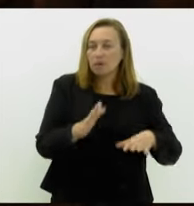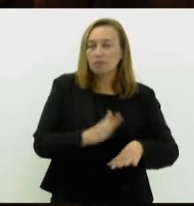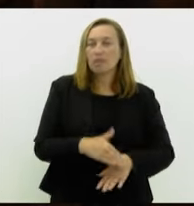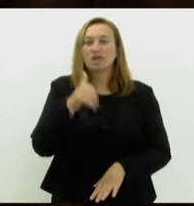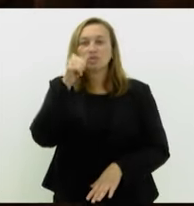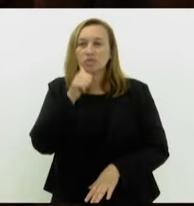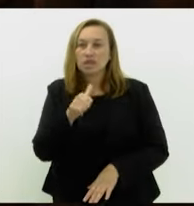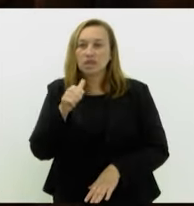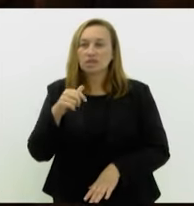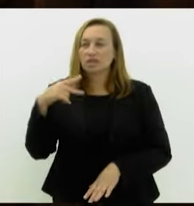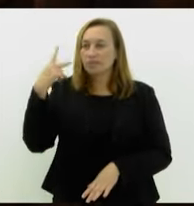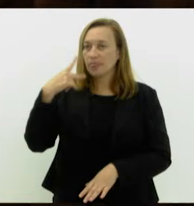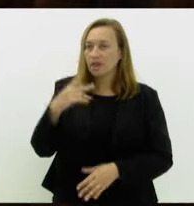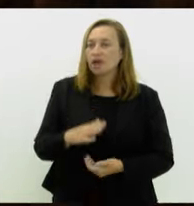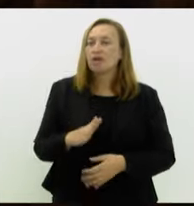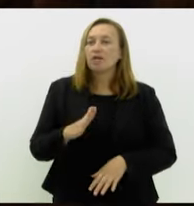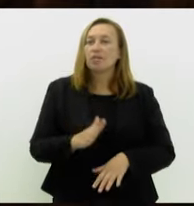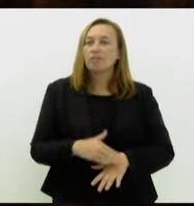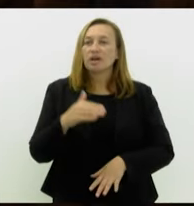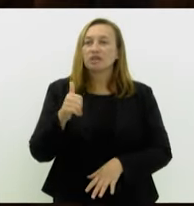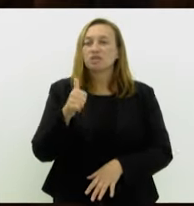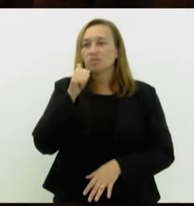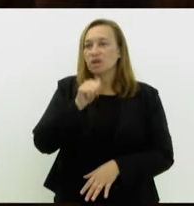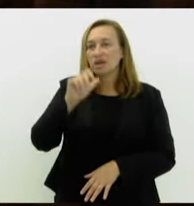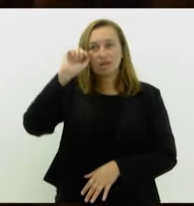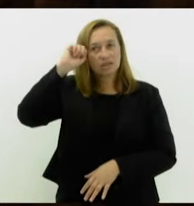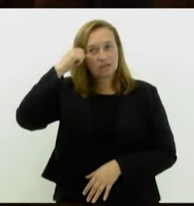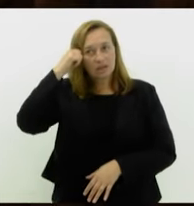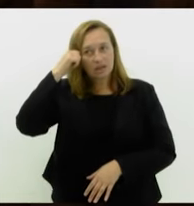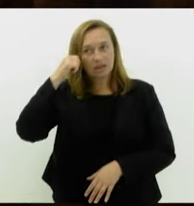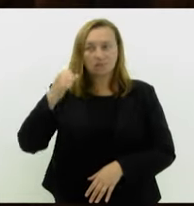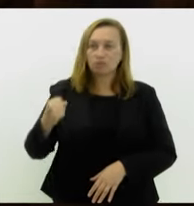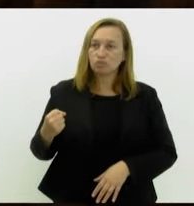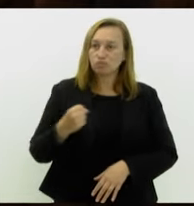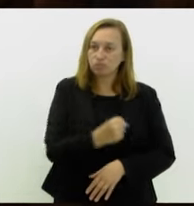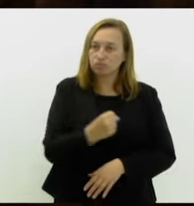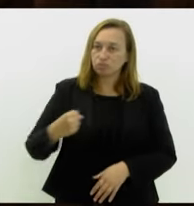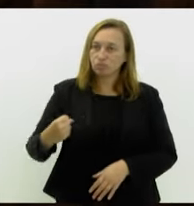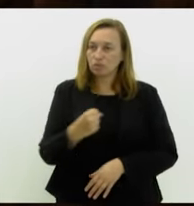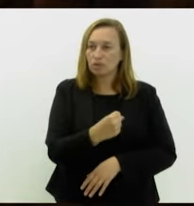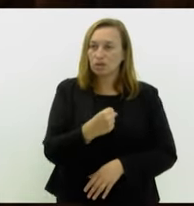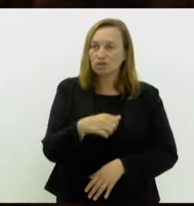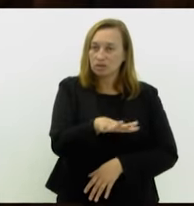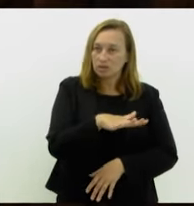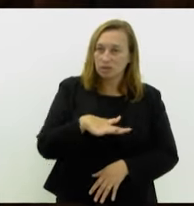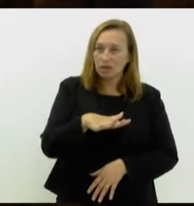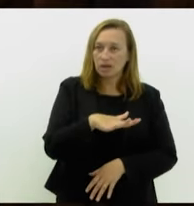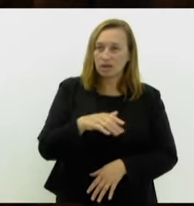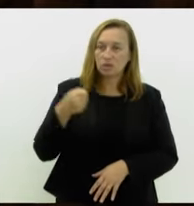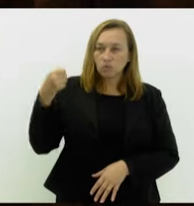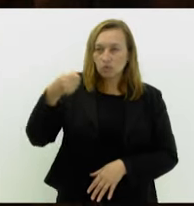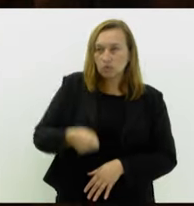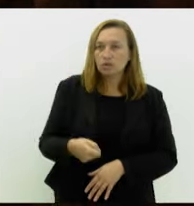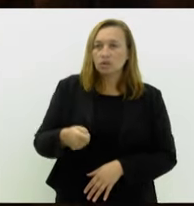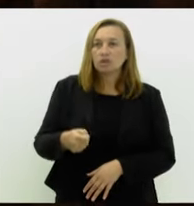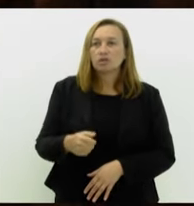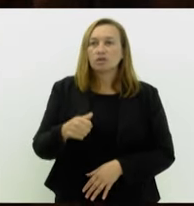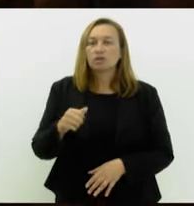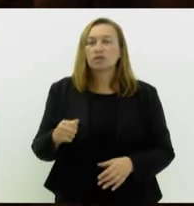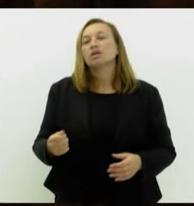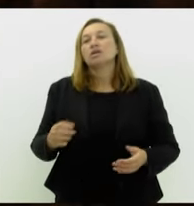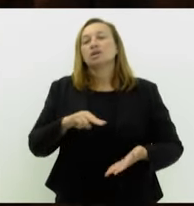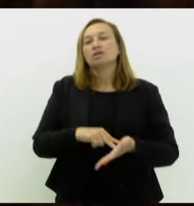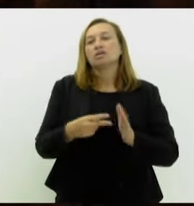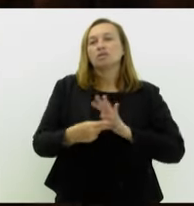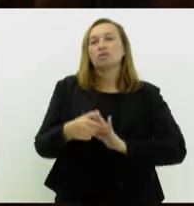na política mais mulheres negras ocupando espaços decisórios significa um país mais